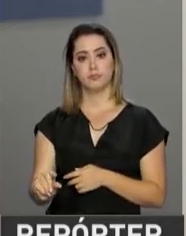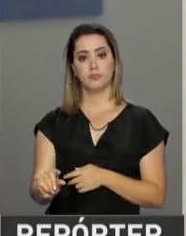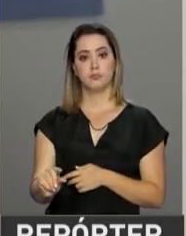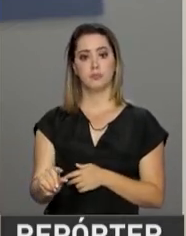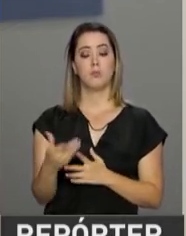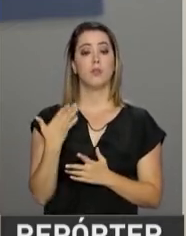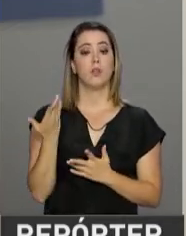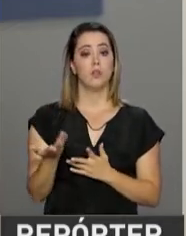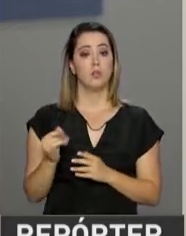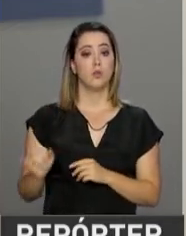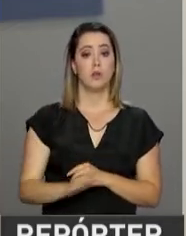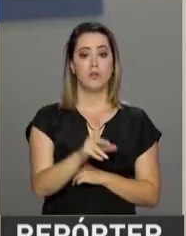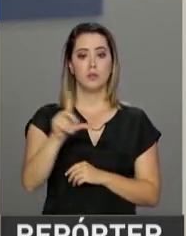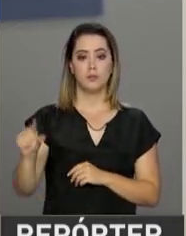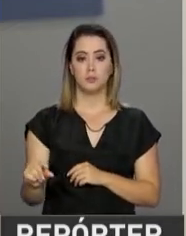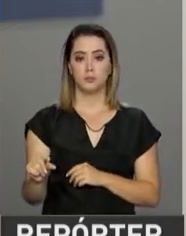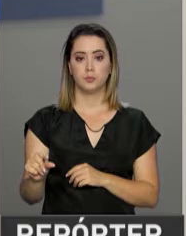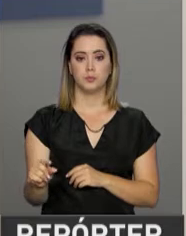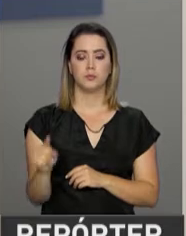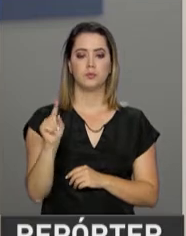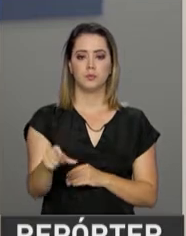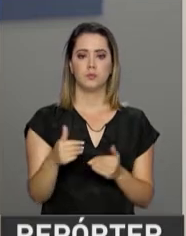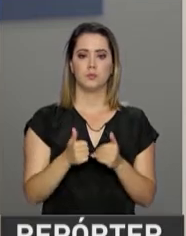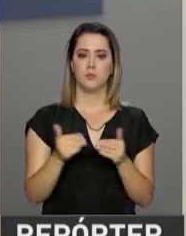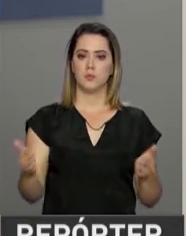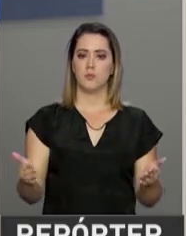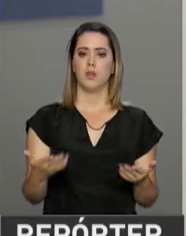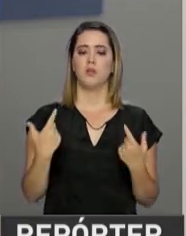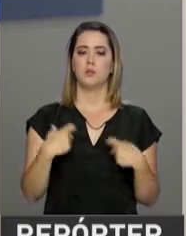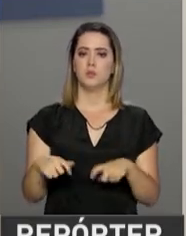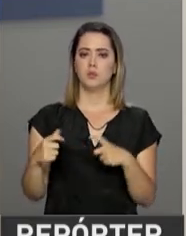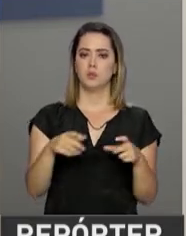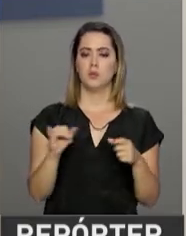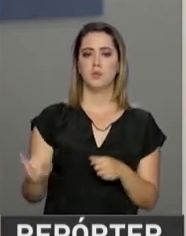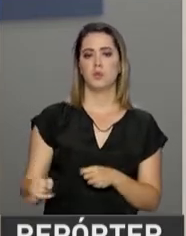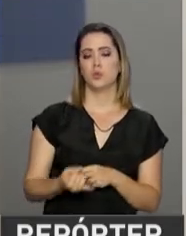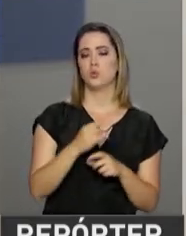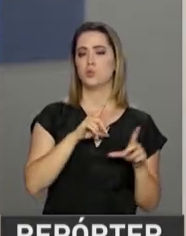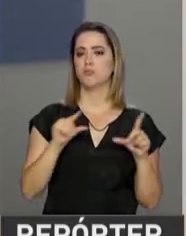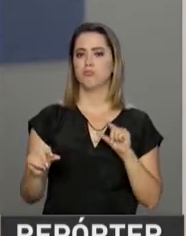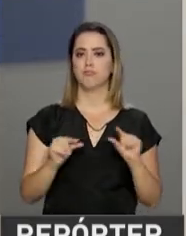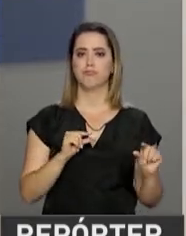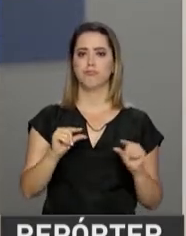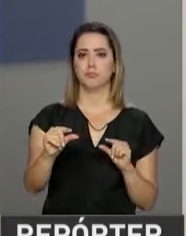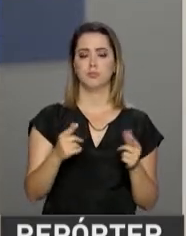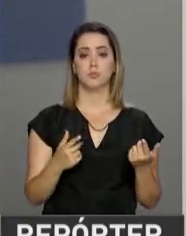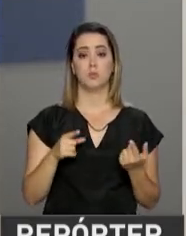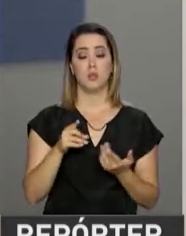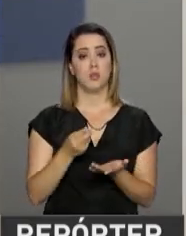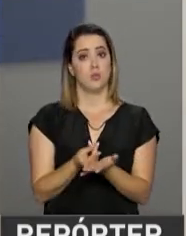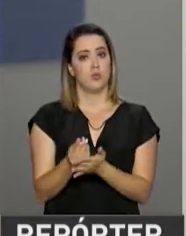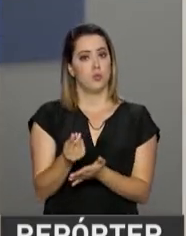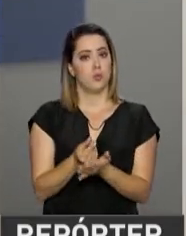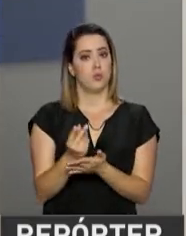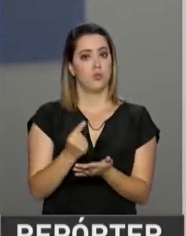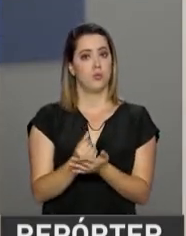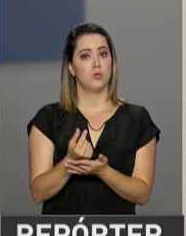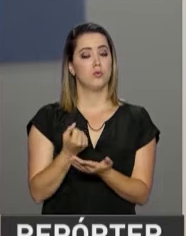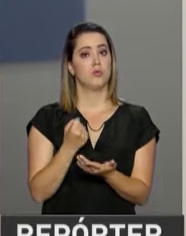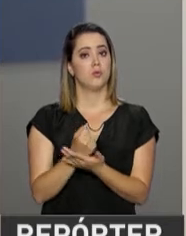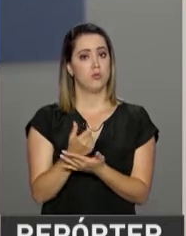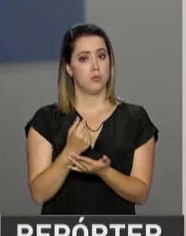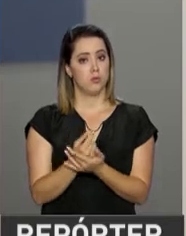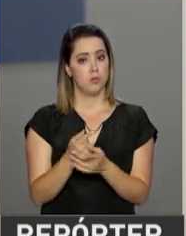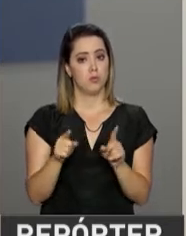e com a inflação mais baixa abre se espaço para taxas de juros menores esses recursos das contas inativas